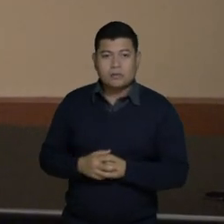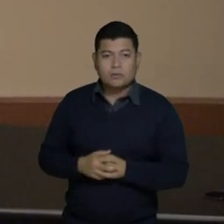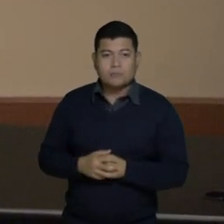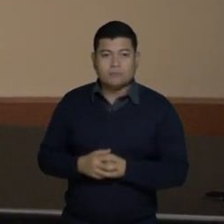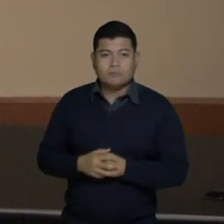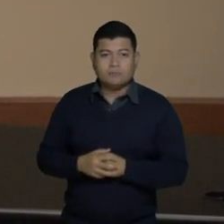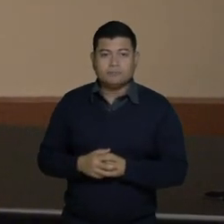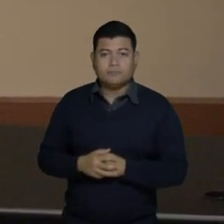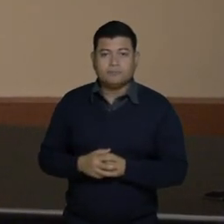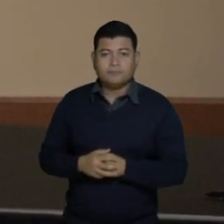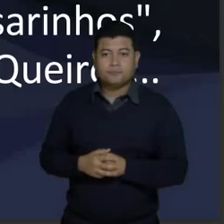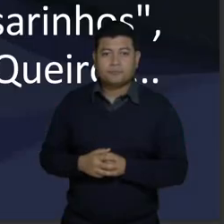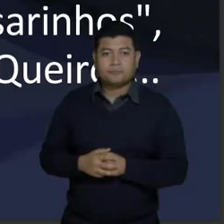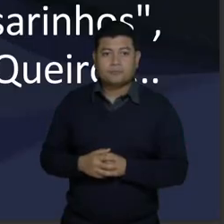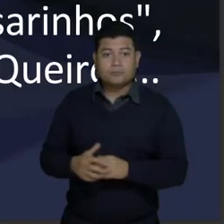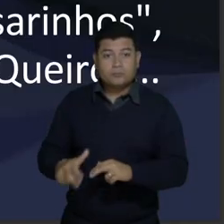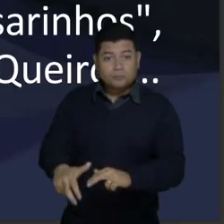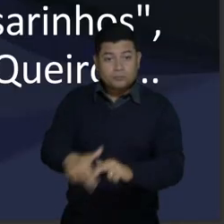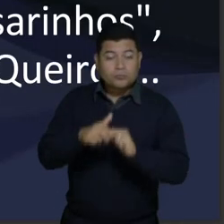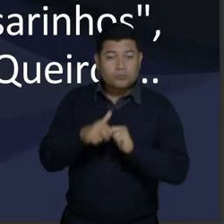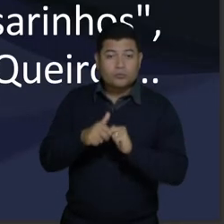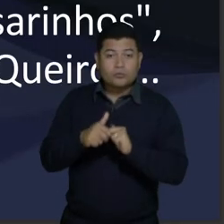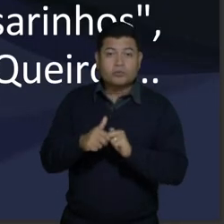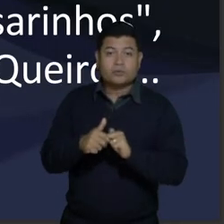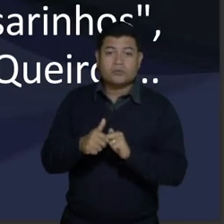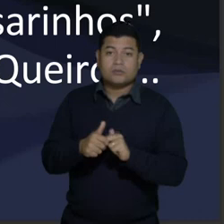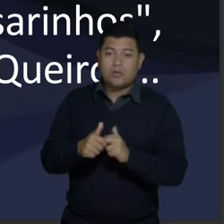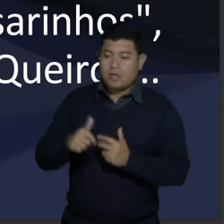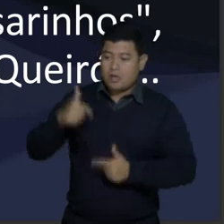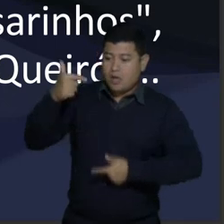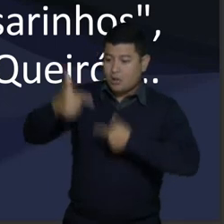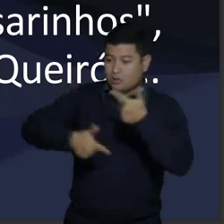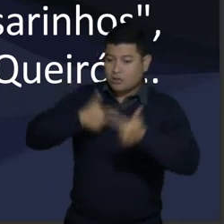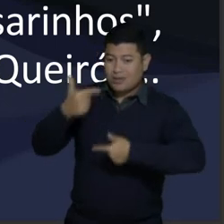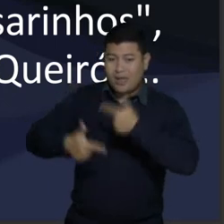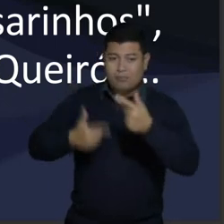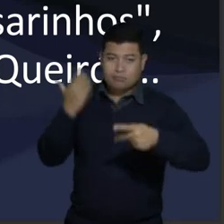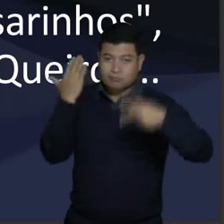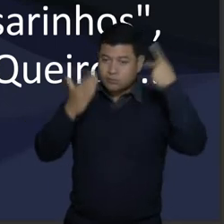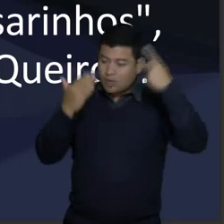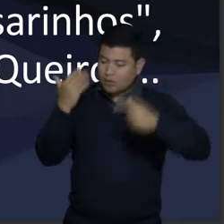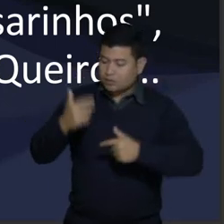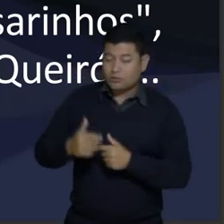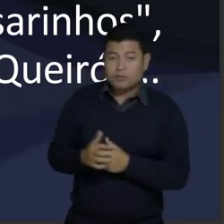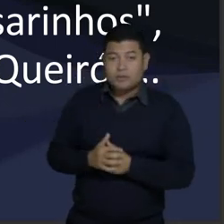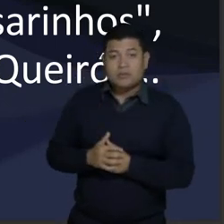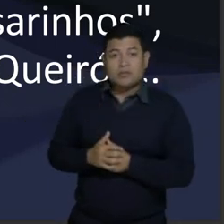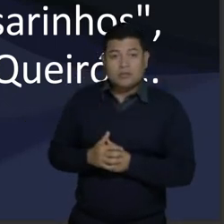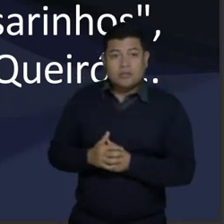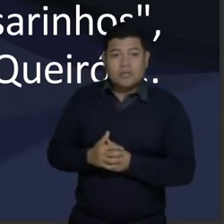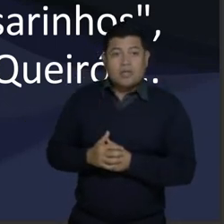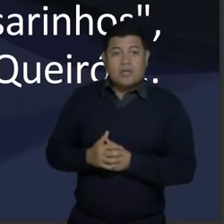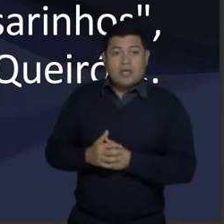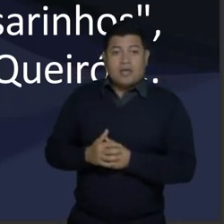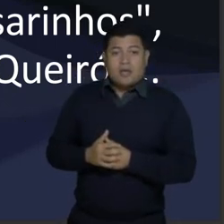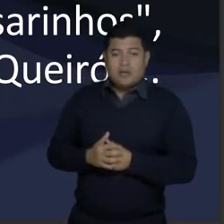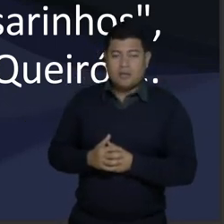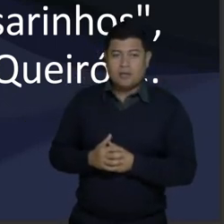aprendizagem por isso que o trabalho psicopedagógico gente ele